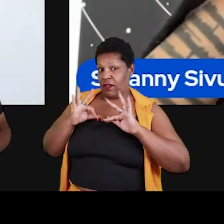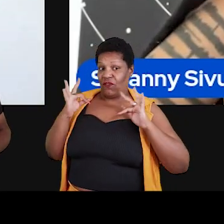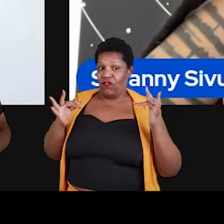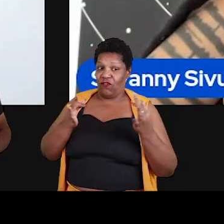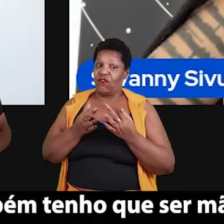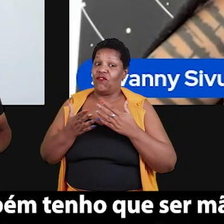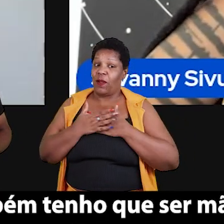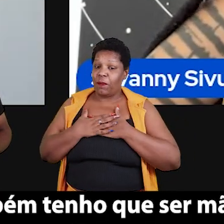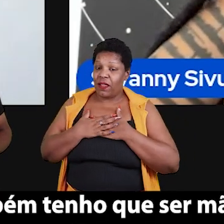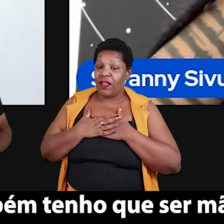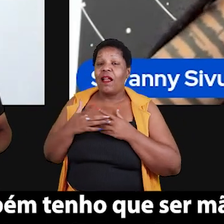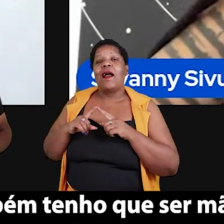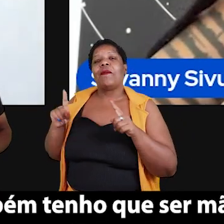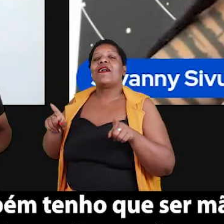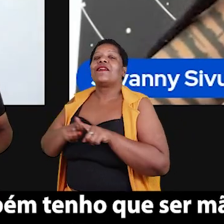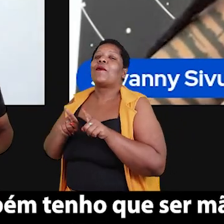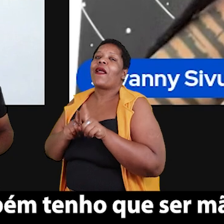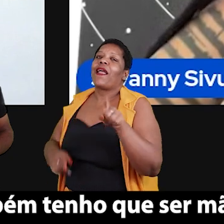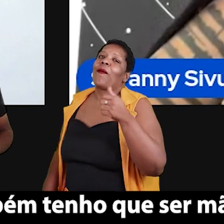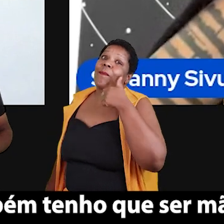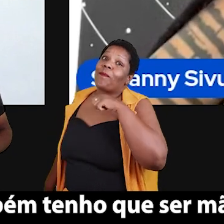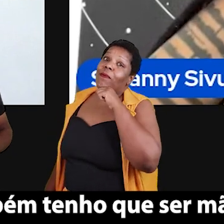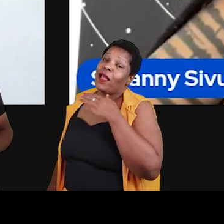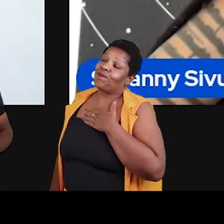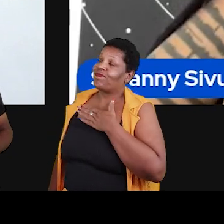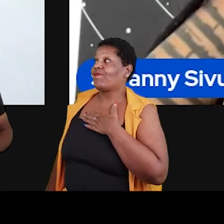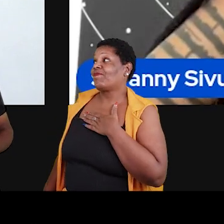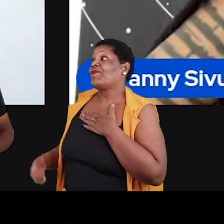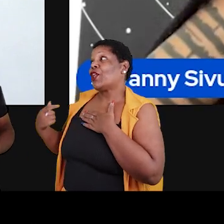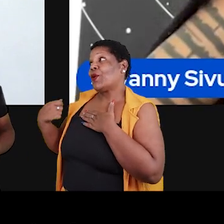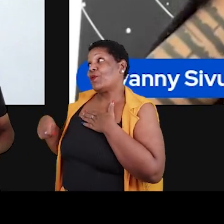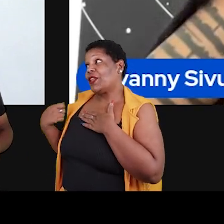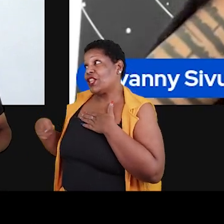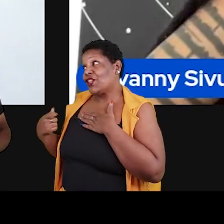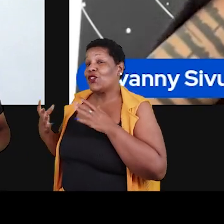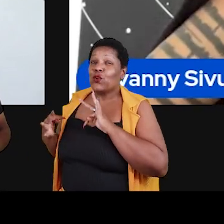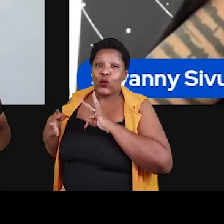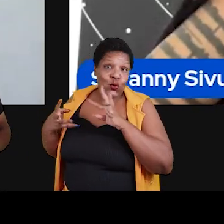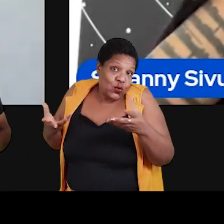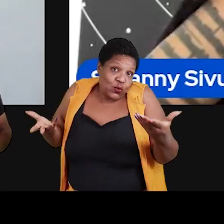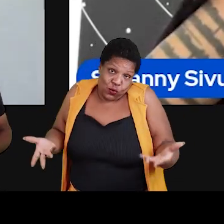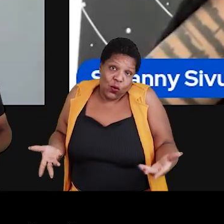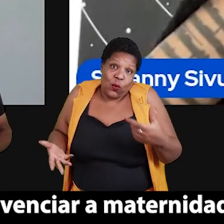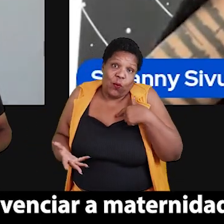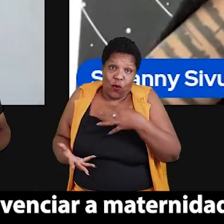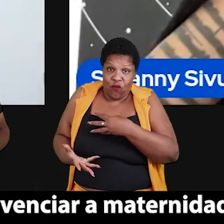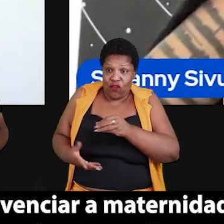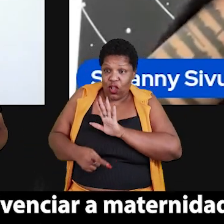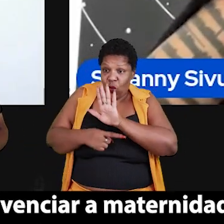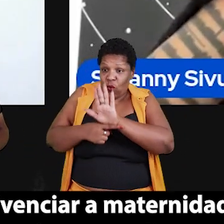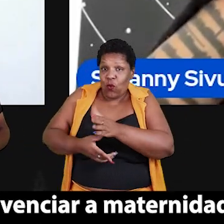família, mas eu também tenho que ser mãe, eu também tenho que fazer tudo o que eu preciso fazer com meu filho. Eu